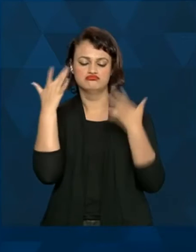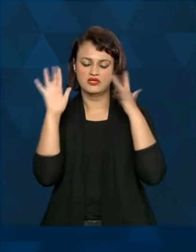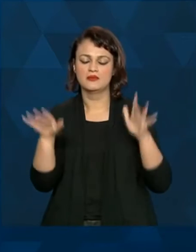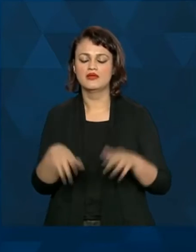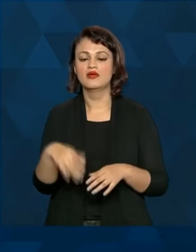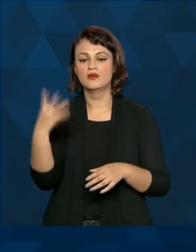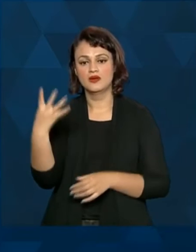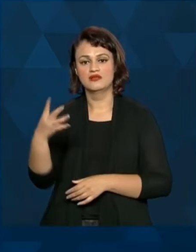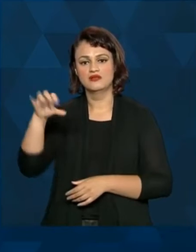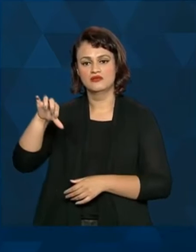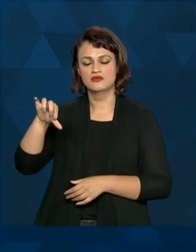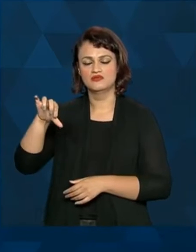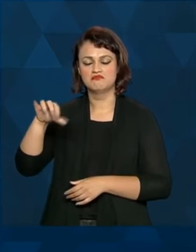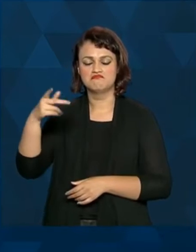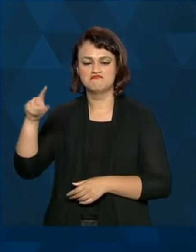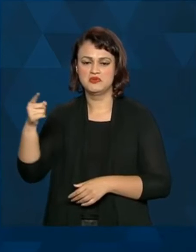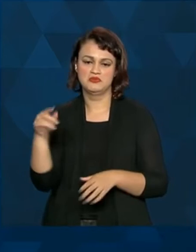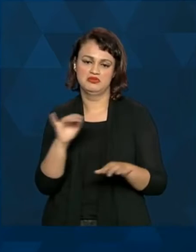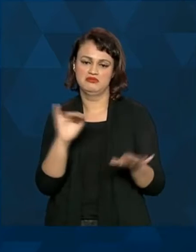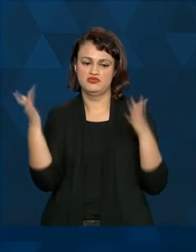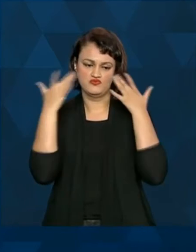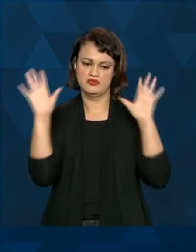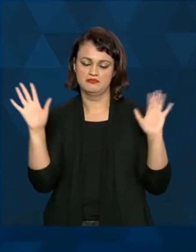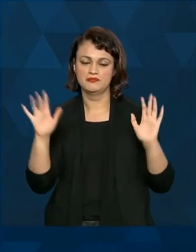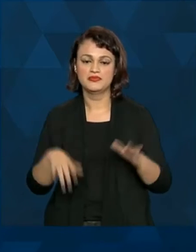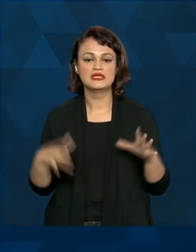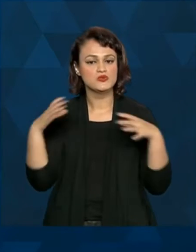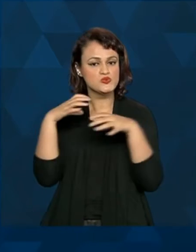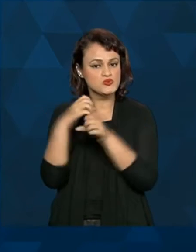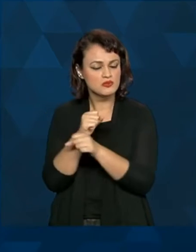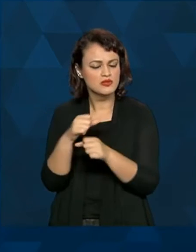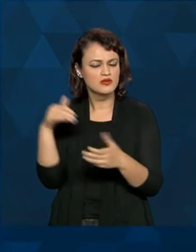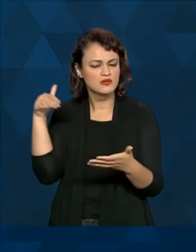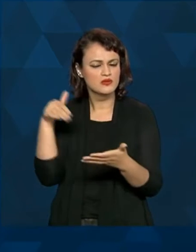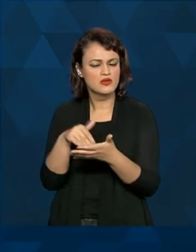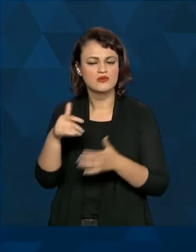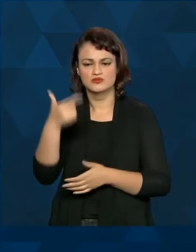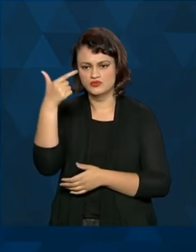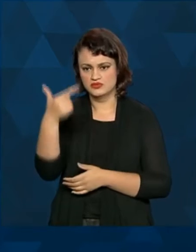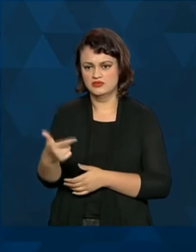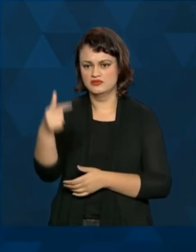46.000 que não sem informação. No total, bate com o número anterior, que é de